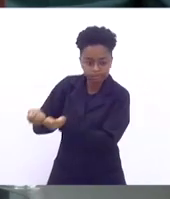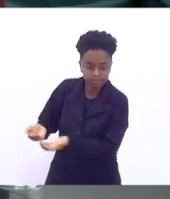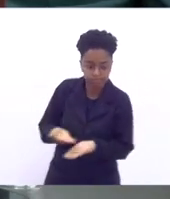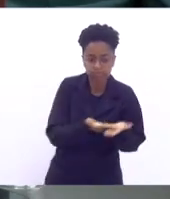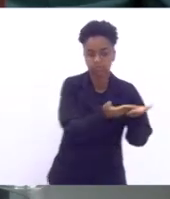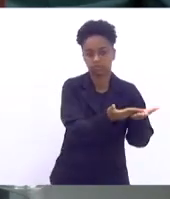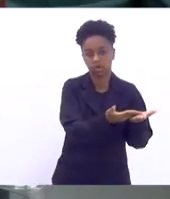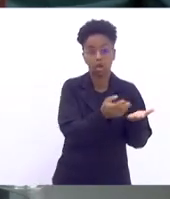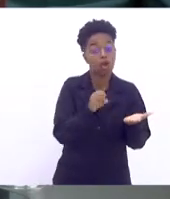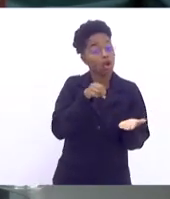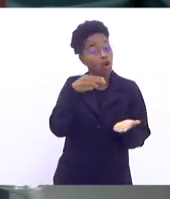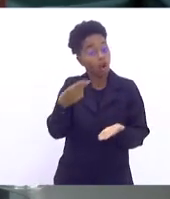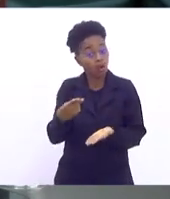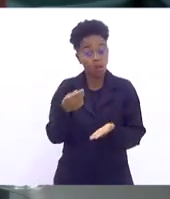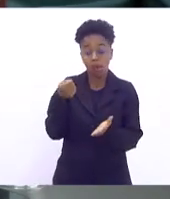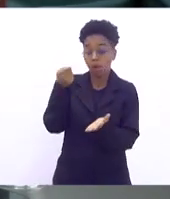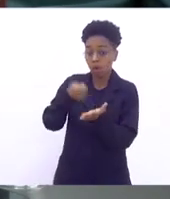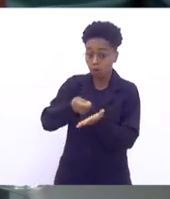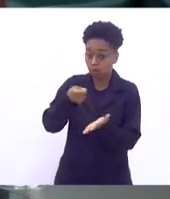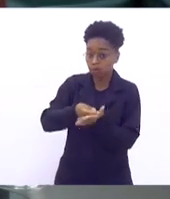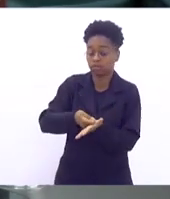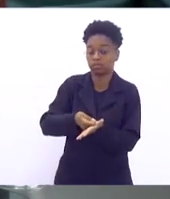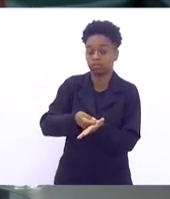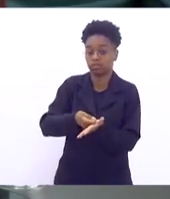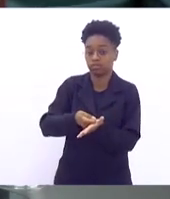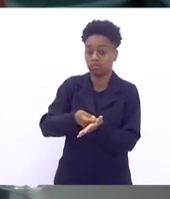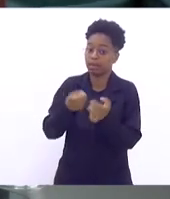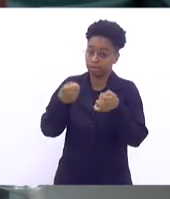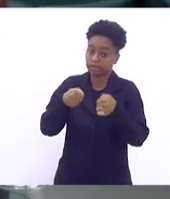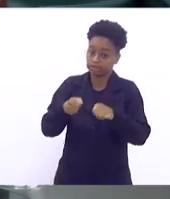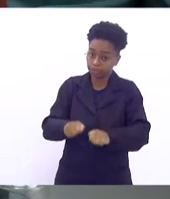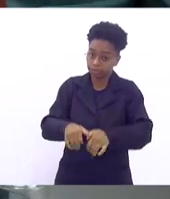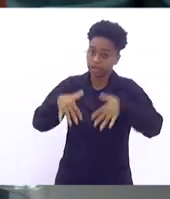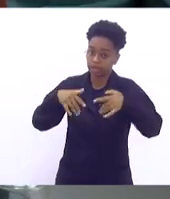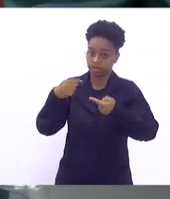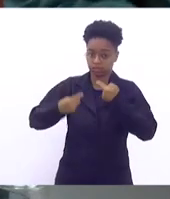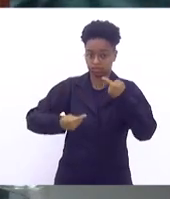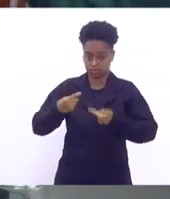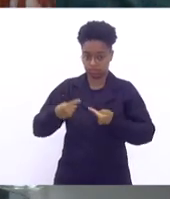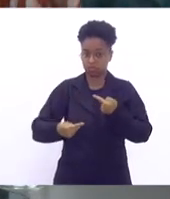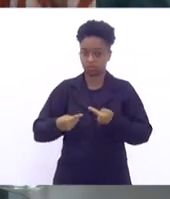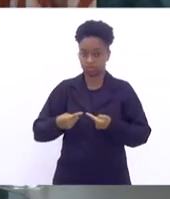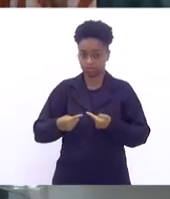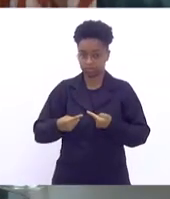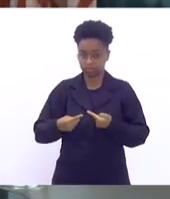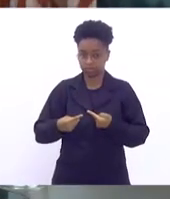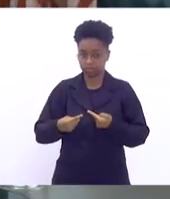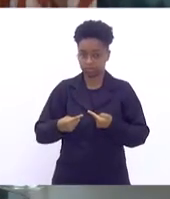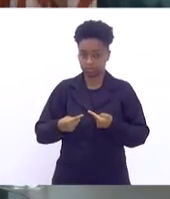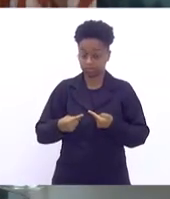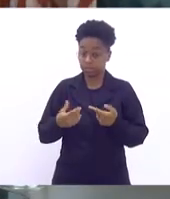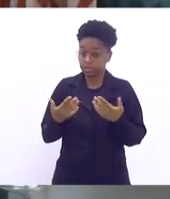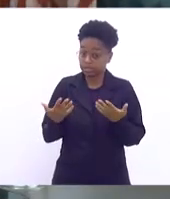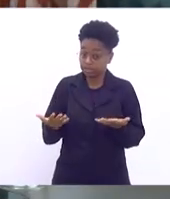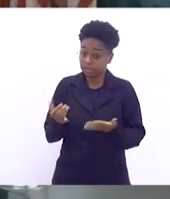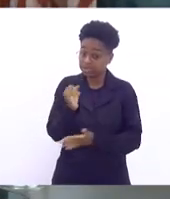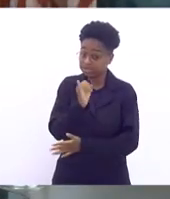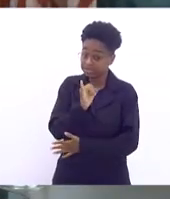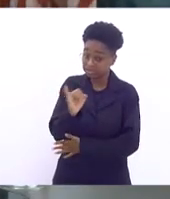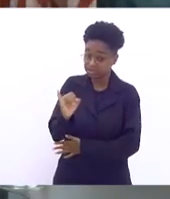ou Obrigatoriamente passam pelo plenário se vossa excelência